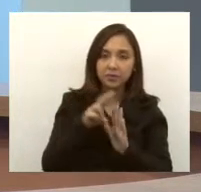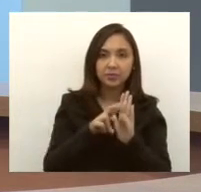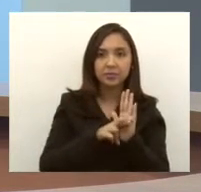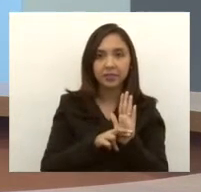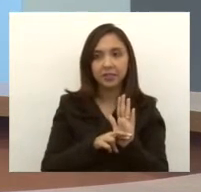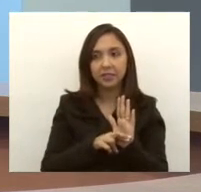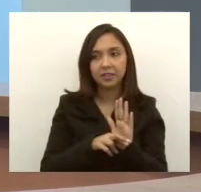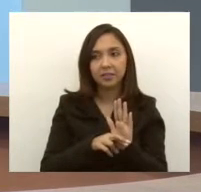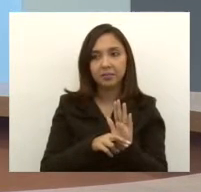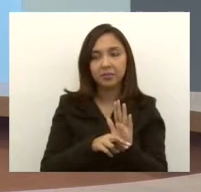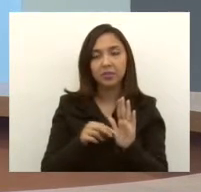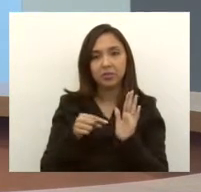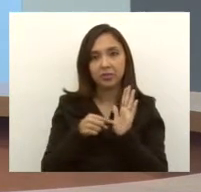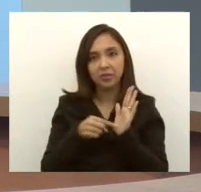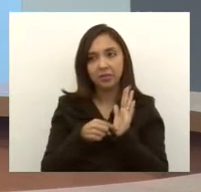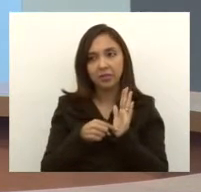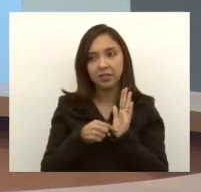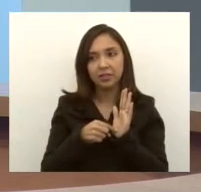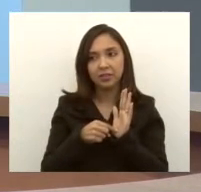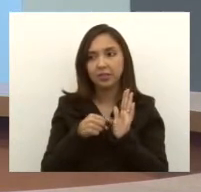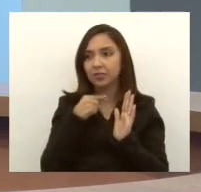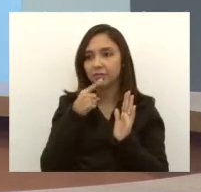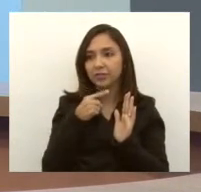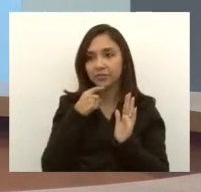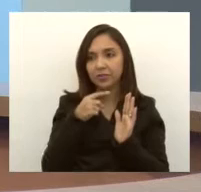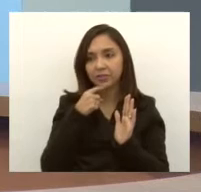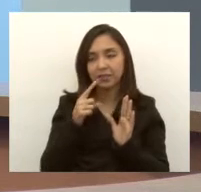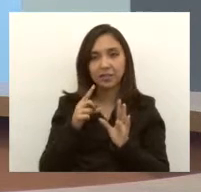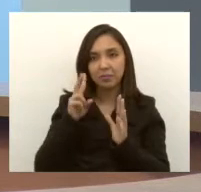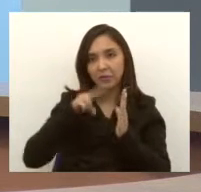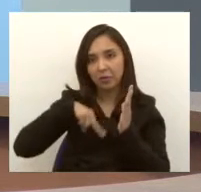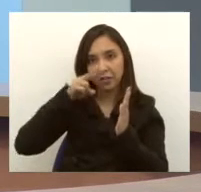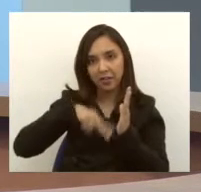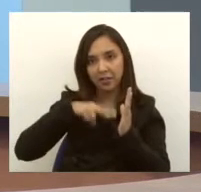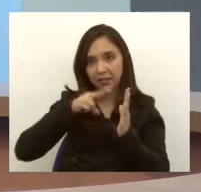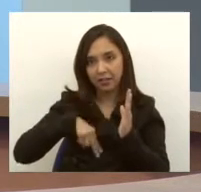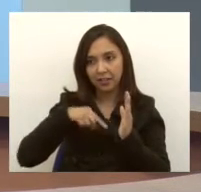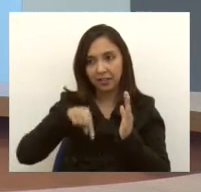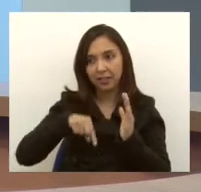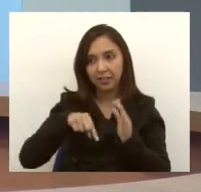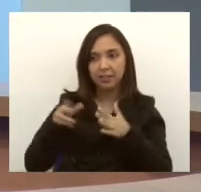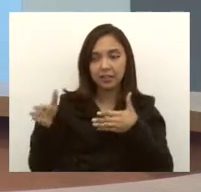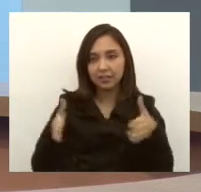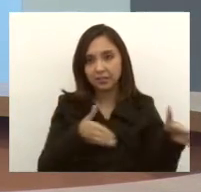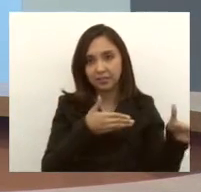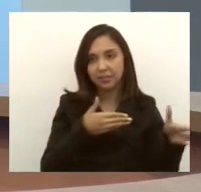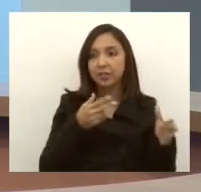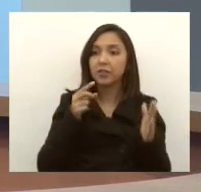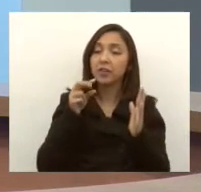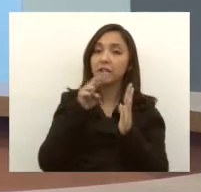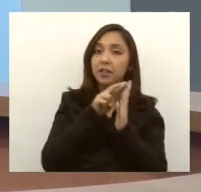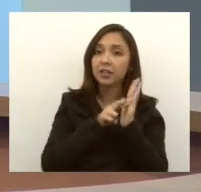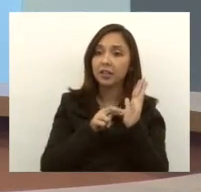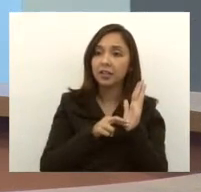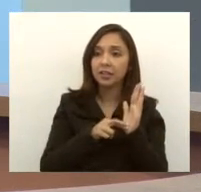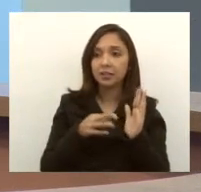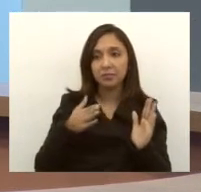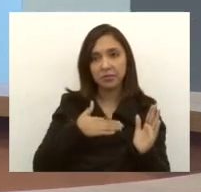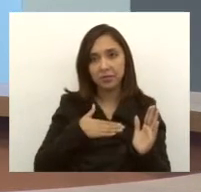né, que é um requerimento que não vai dar tempo de ser lido nesta sessão, é um requerimento de